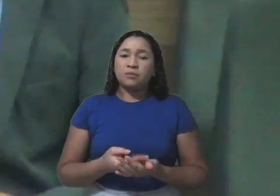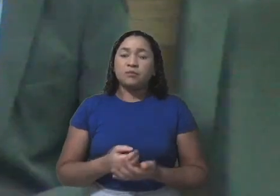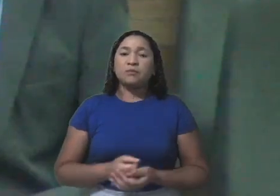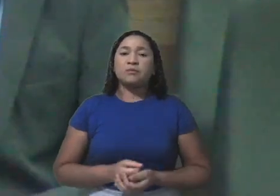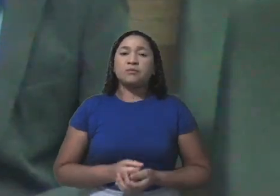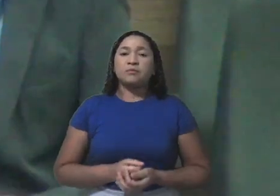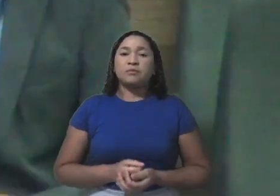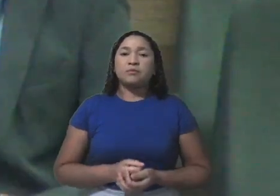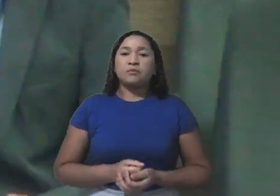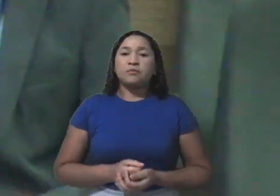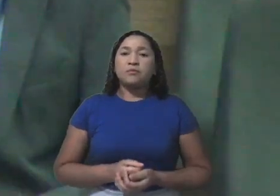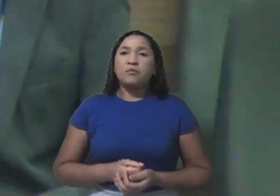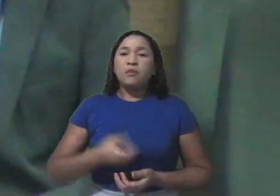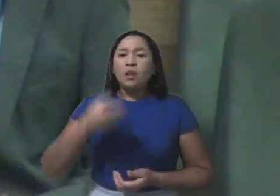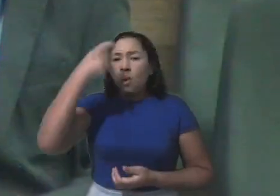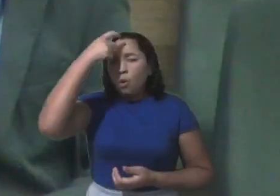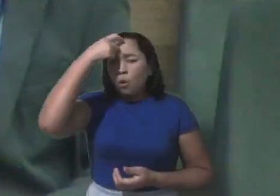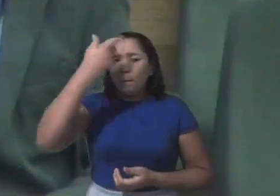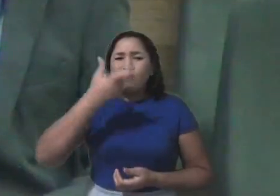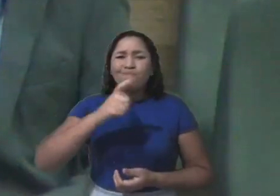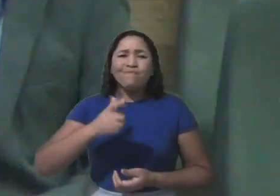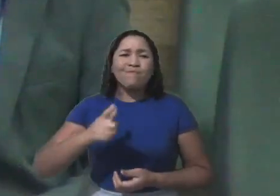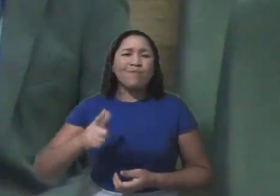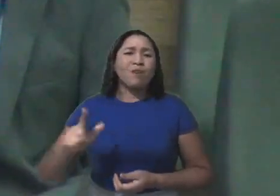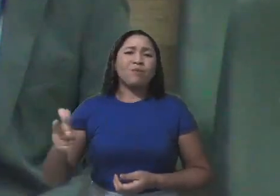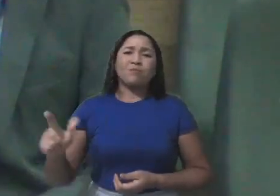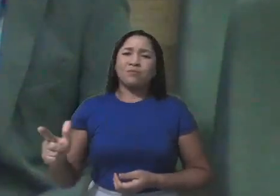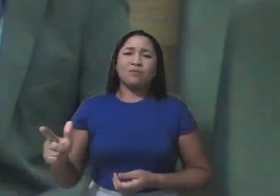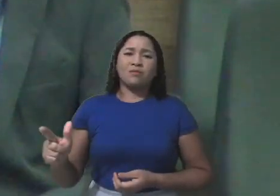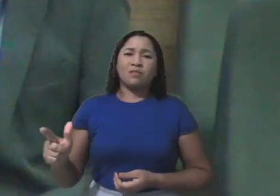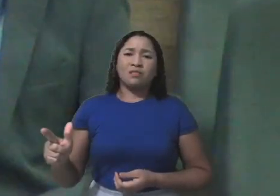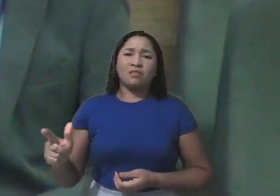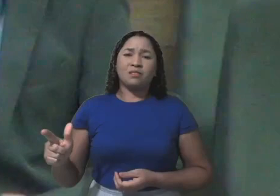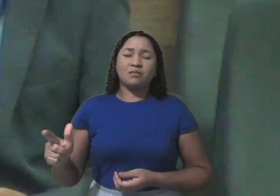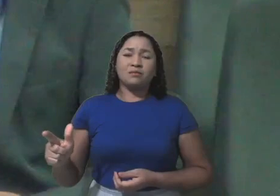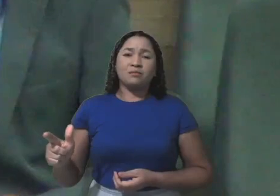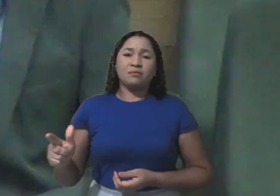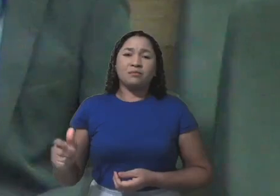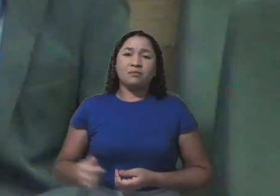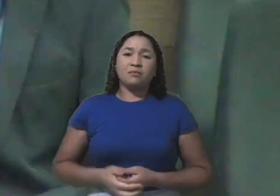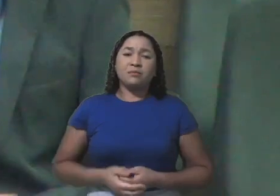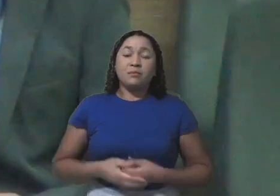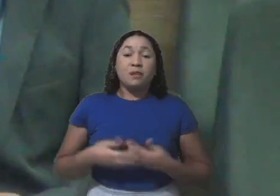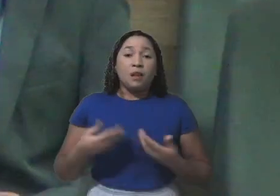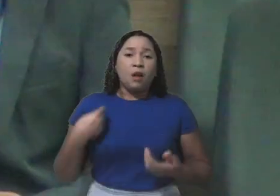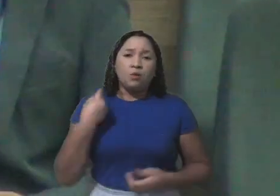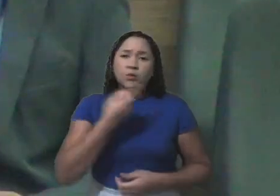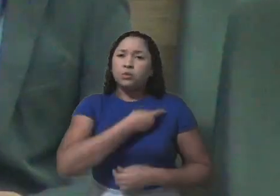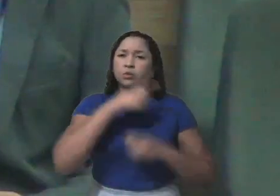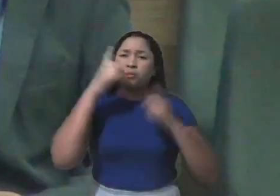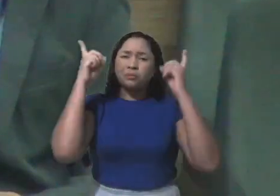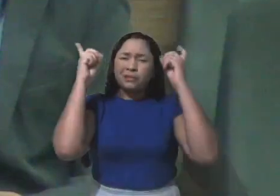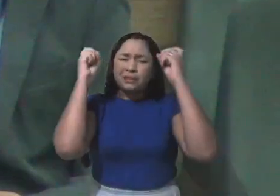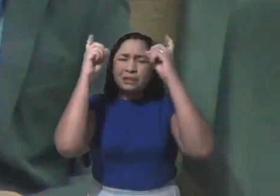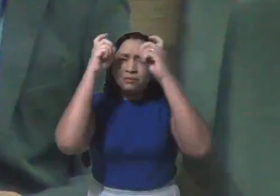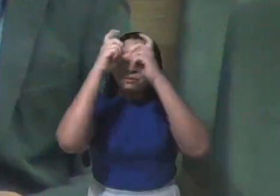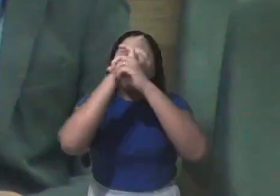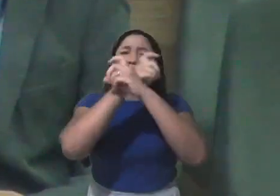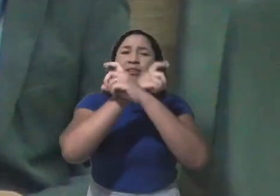estamos conscientes, quando nós não somos alvos fáceis para pescadores de